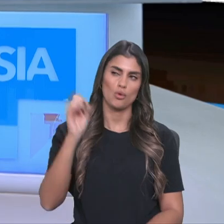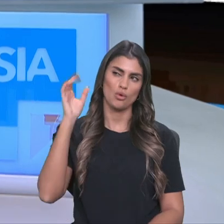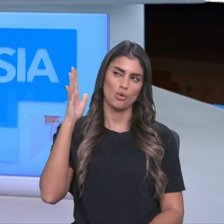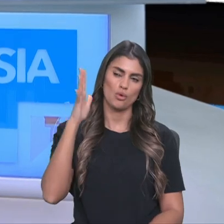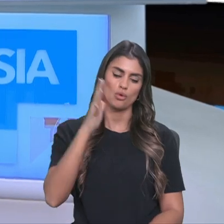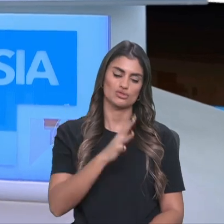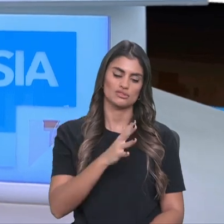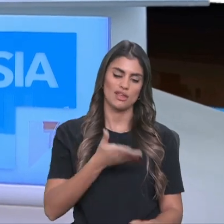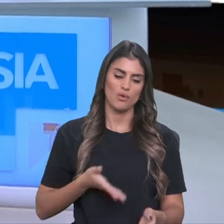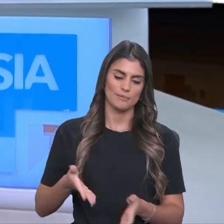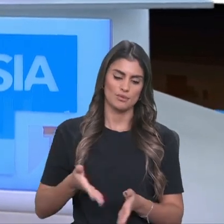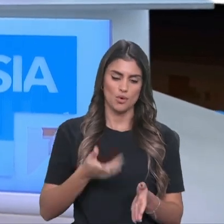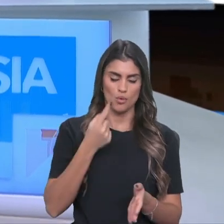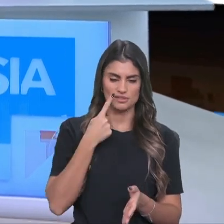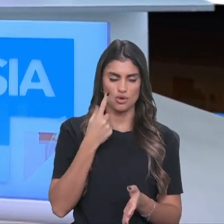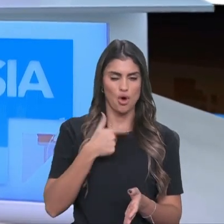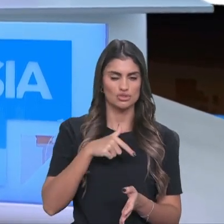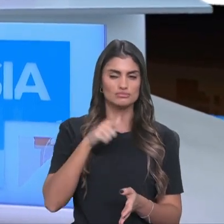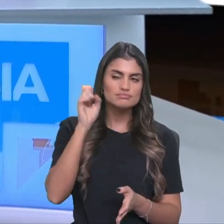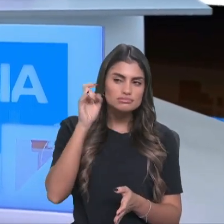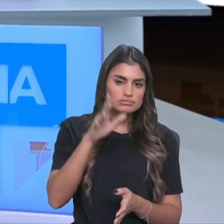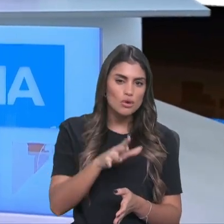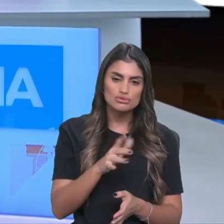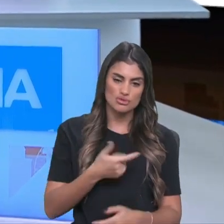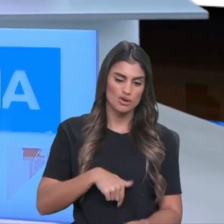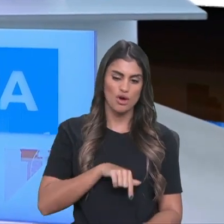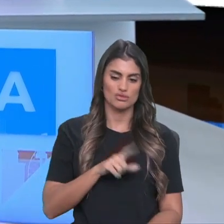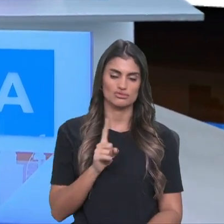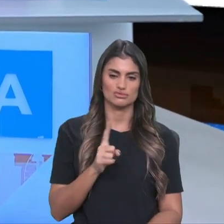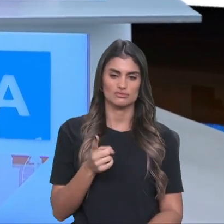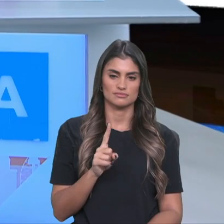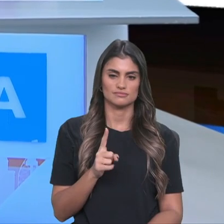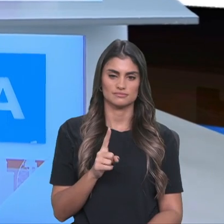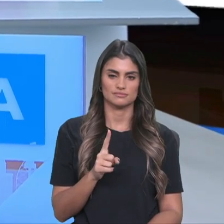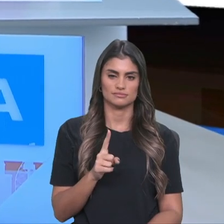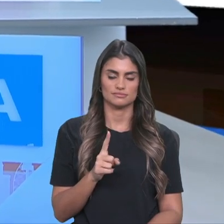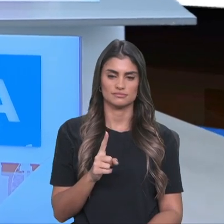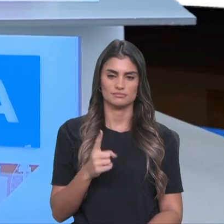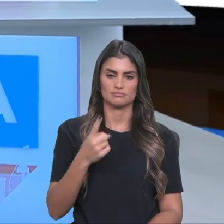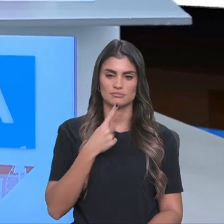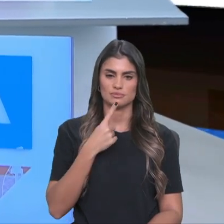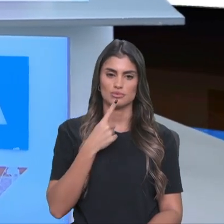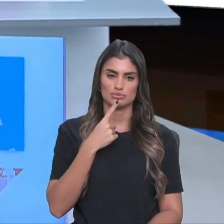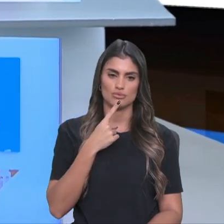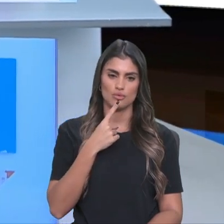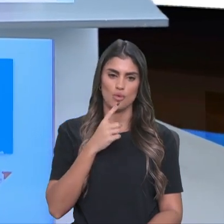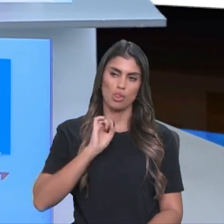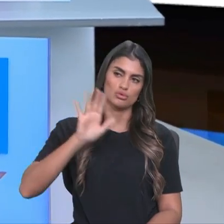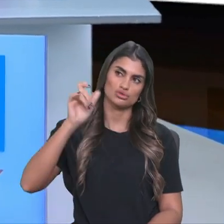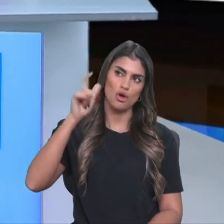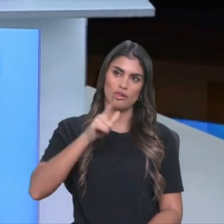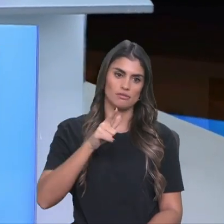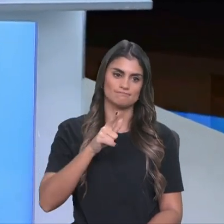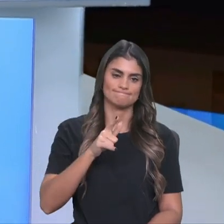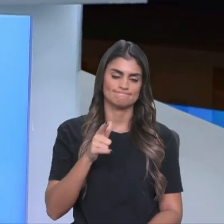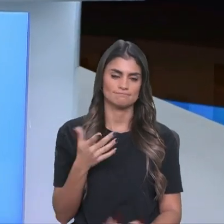conhecer, não somos nós que vamos iluminar a luz, não somos nós com uma lanterna de mão quase que vamos iluminar o sol, não é? Portanto, e